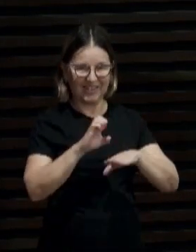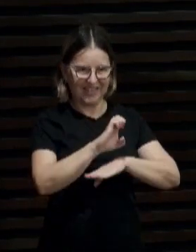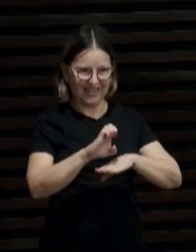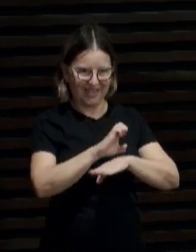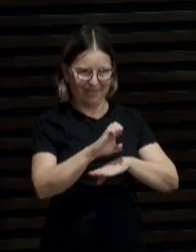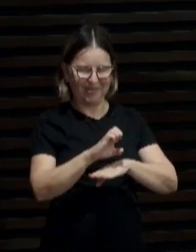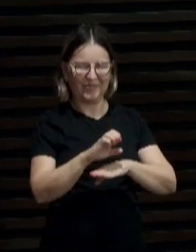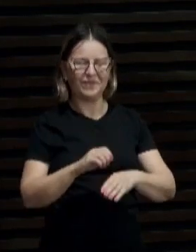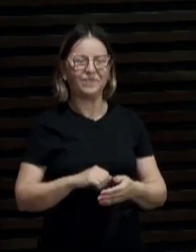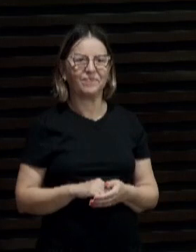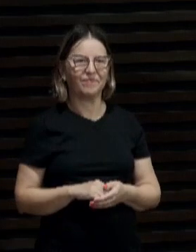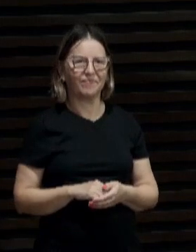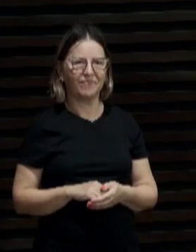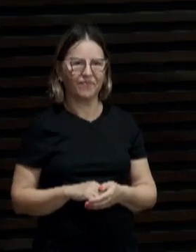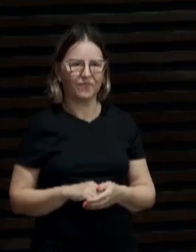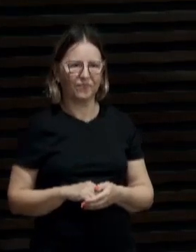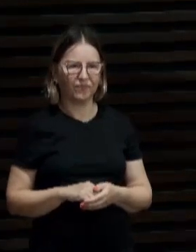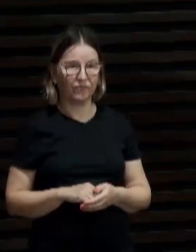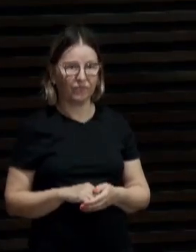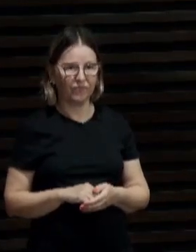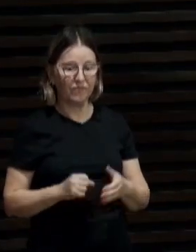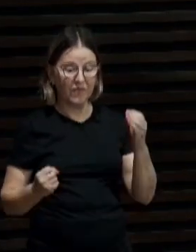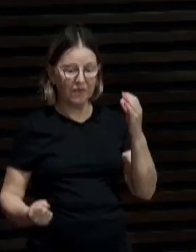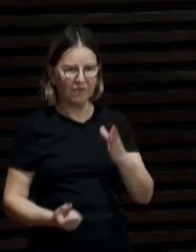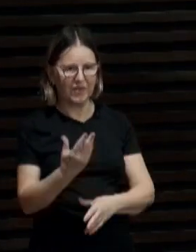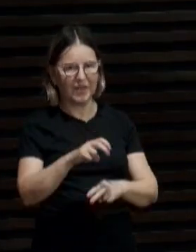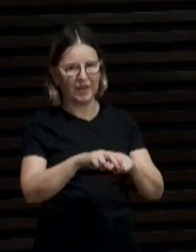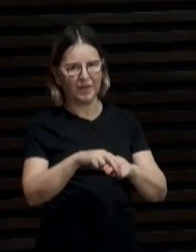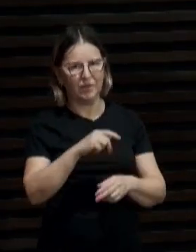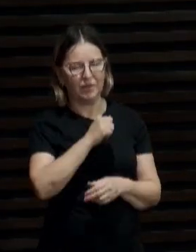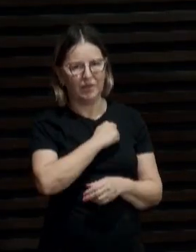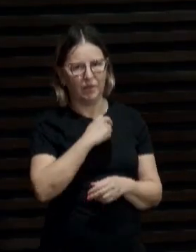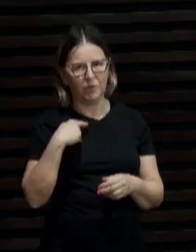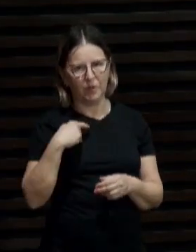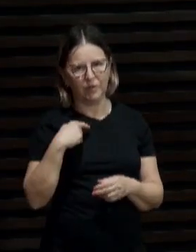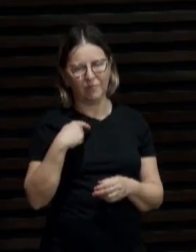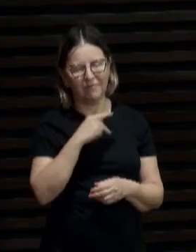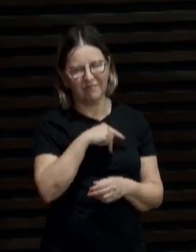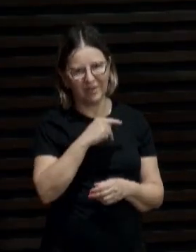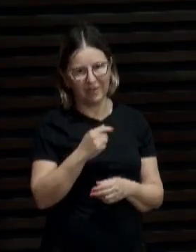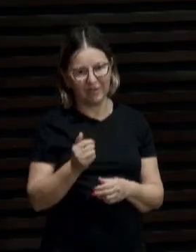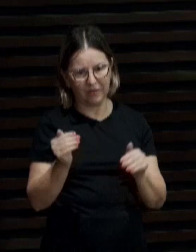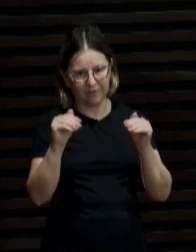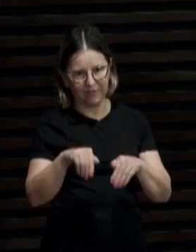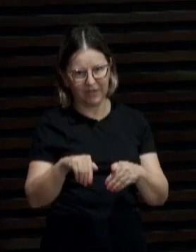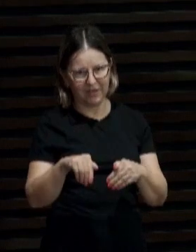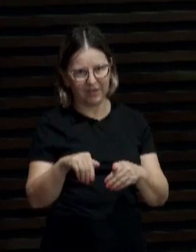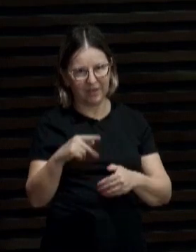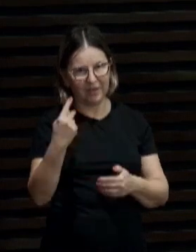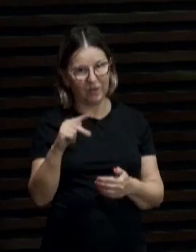boletim, havia sido fundada pelo apóstolo Paulo no final de sua segunda